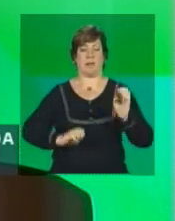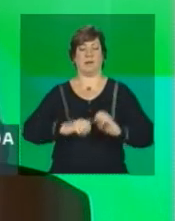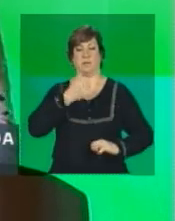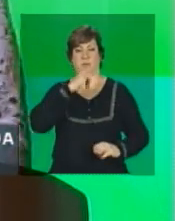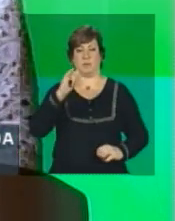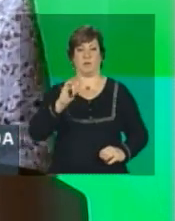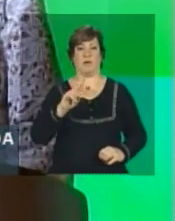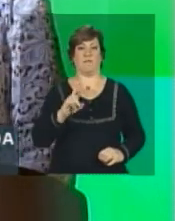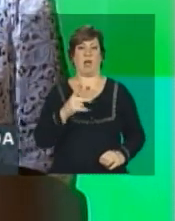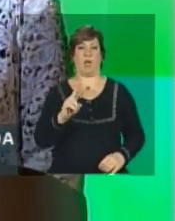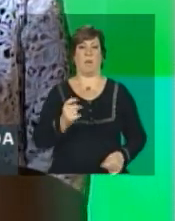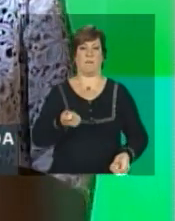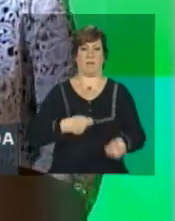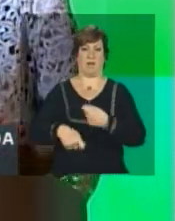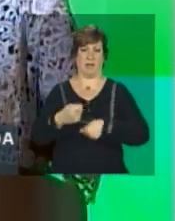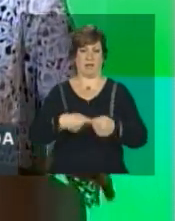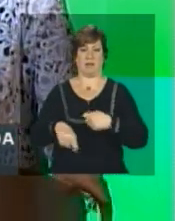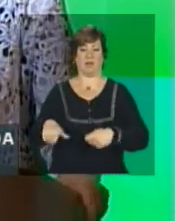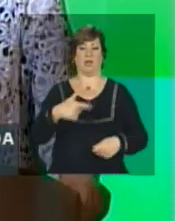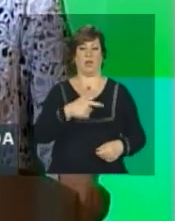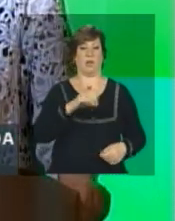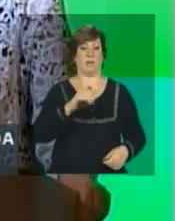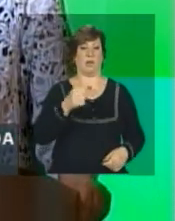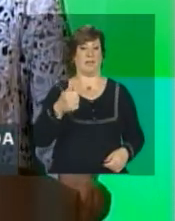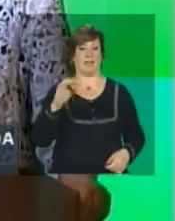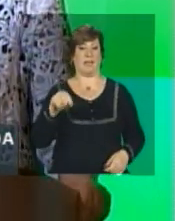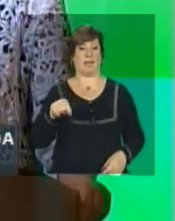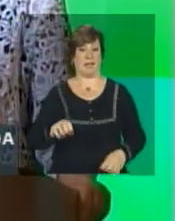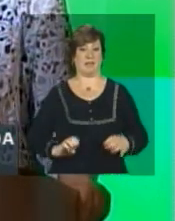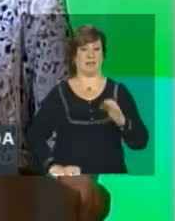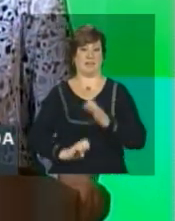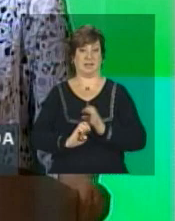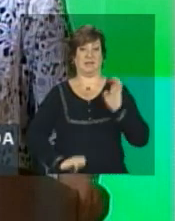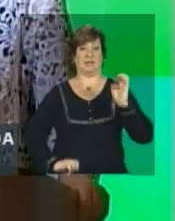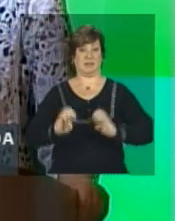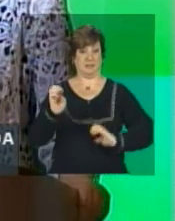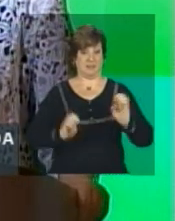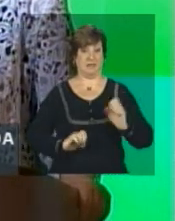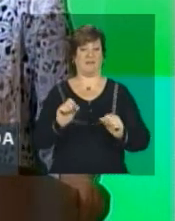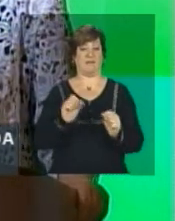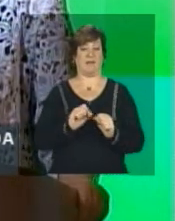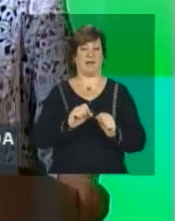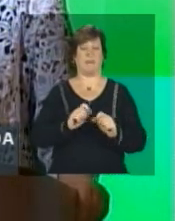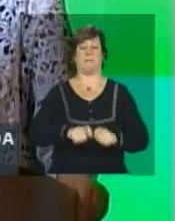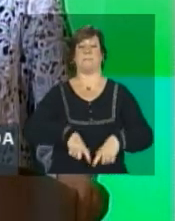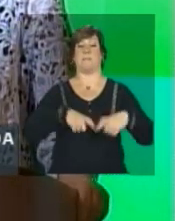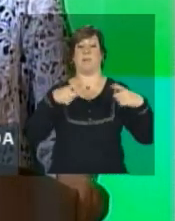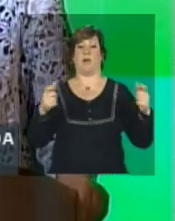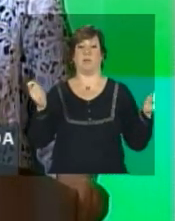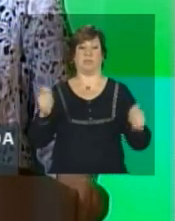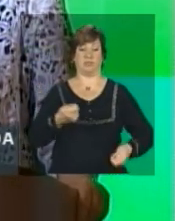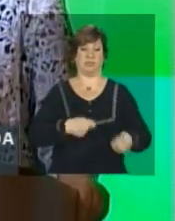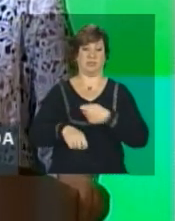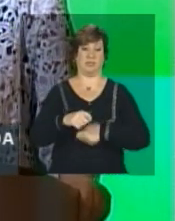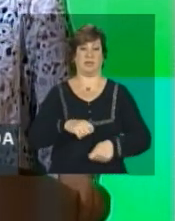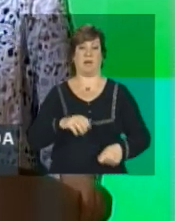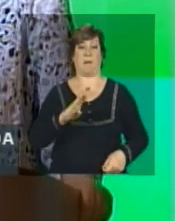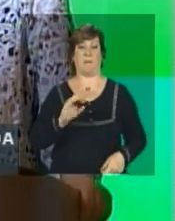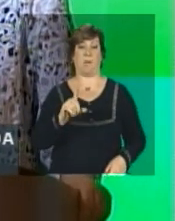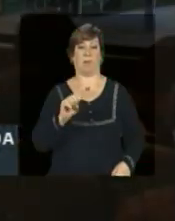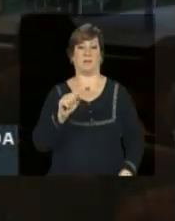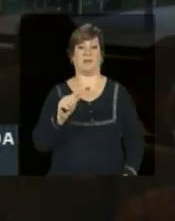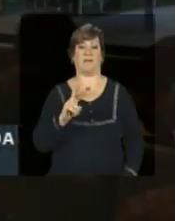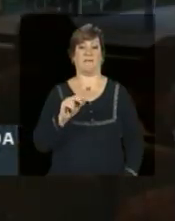de mercado. Em 2010, essa empresa fez a maior capitalização em Bolsa de Valores da